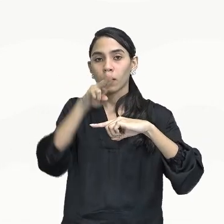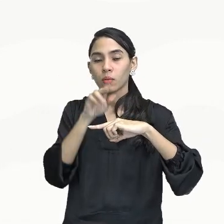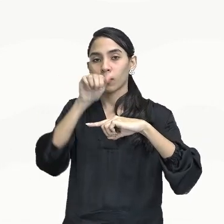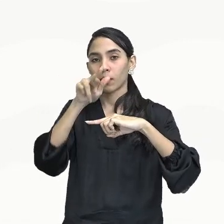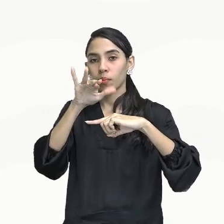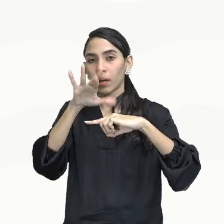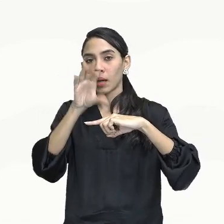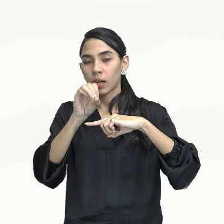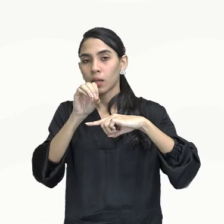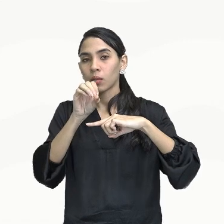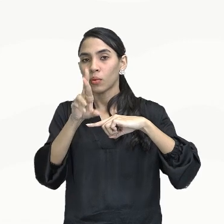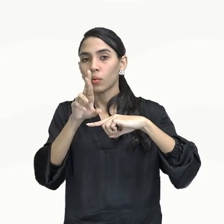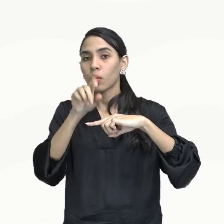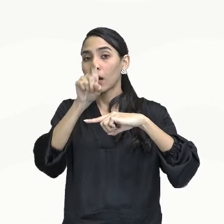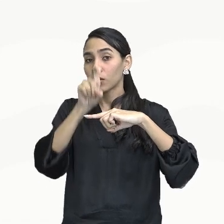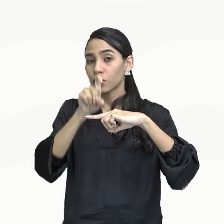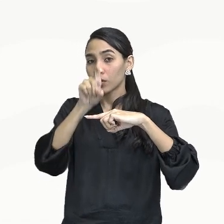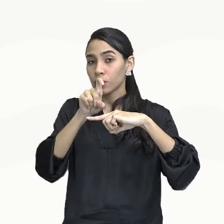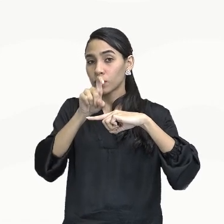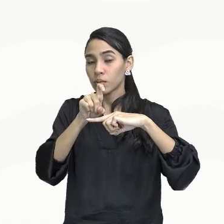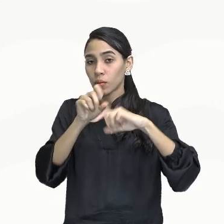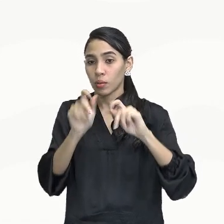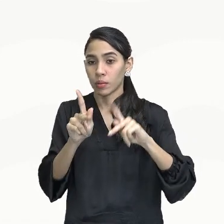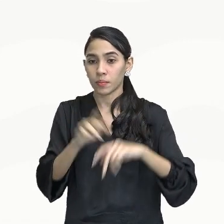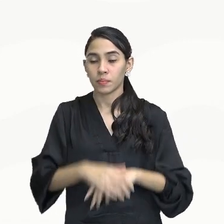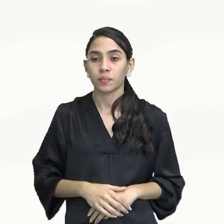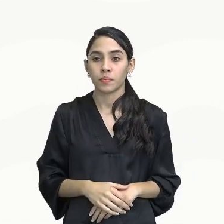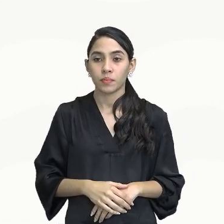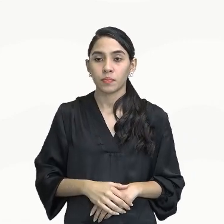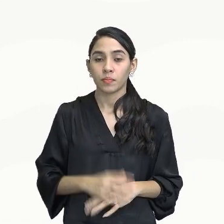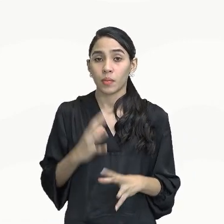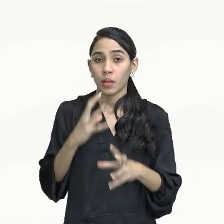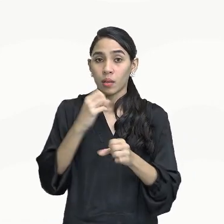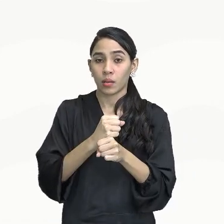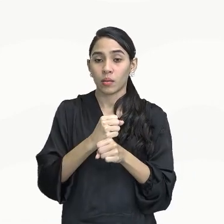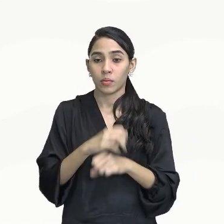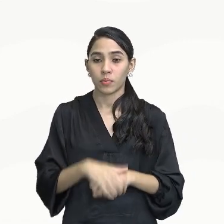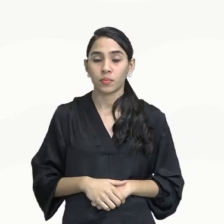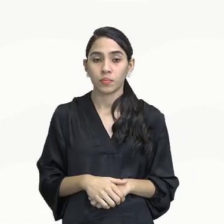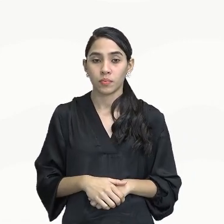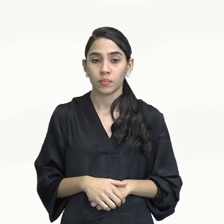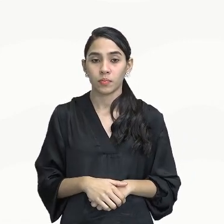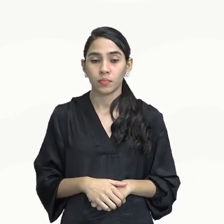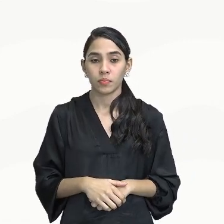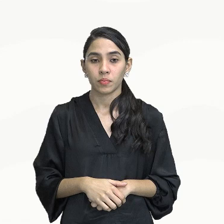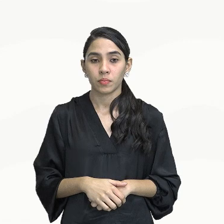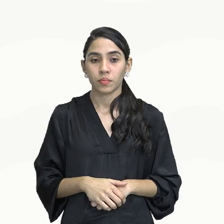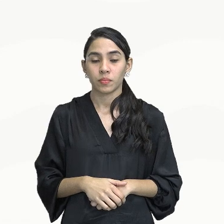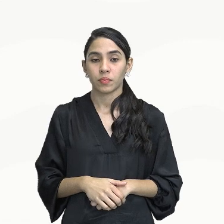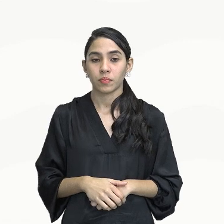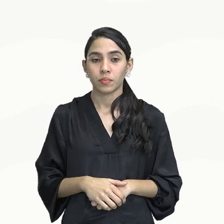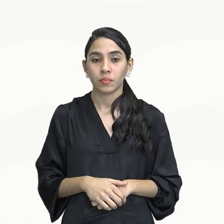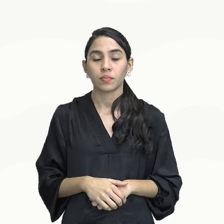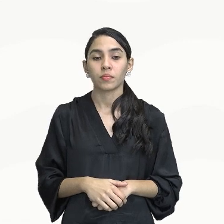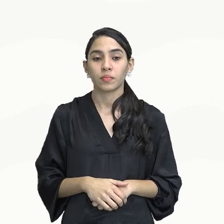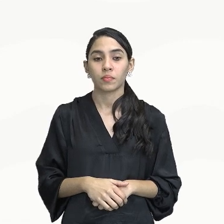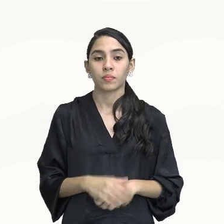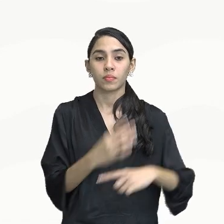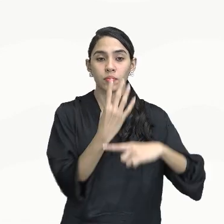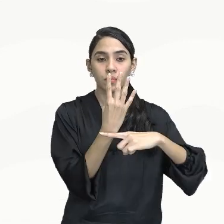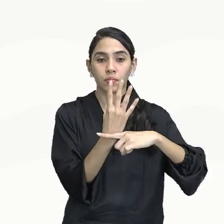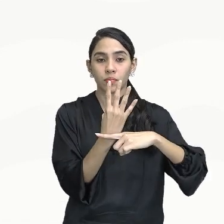ser x por enquanto. Fazendo este cálculo, a gente vai ter 400 vezes x é